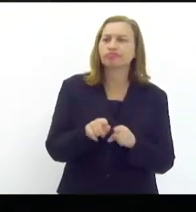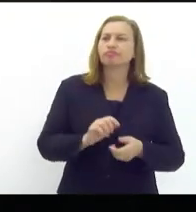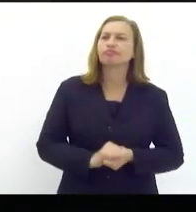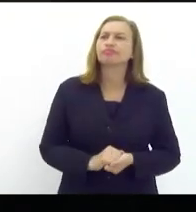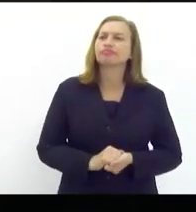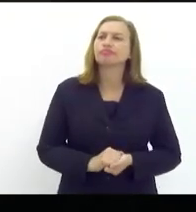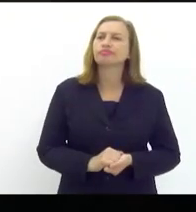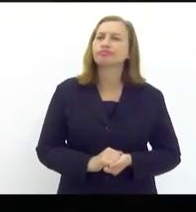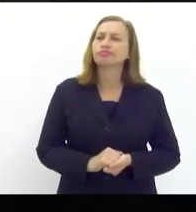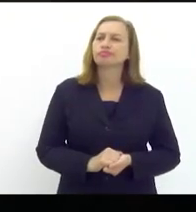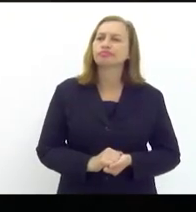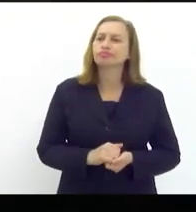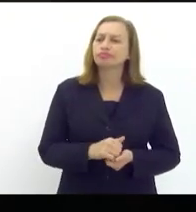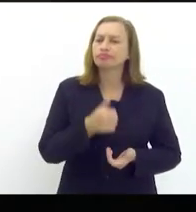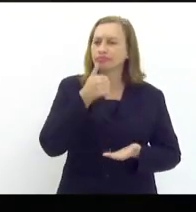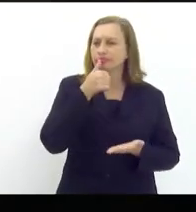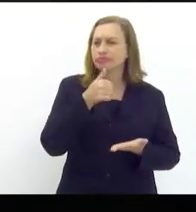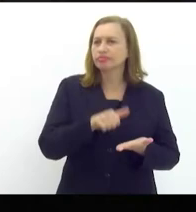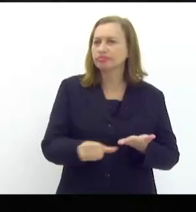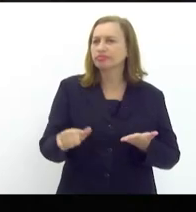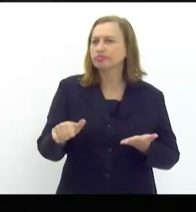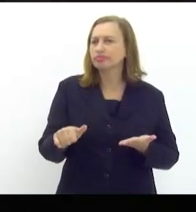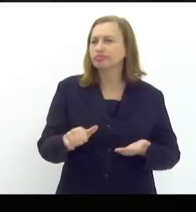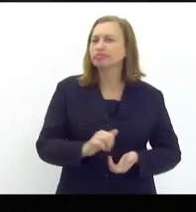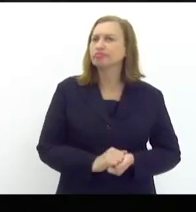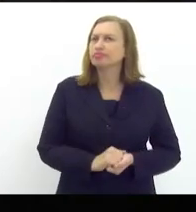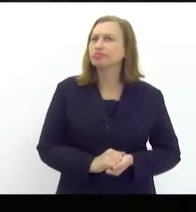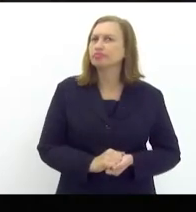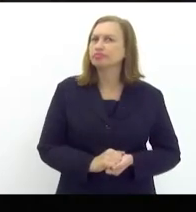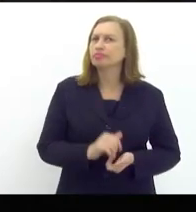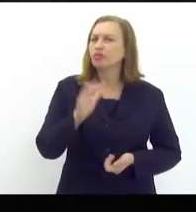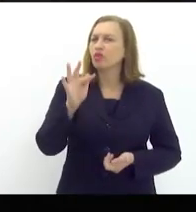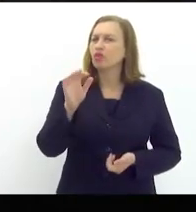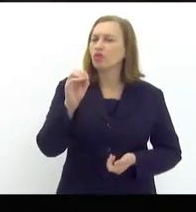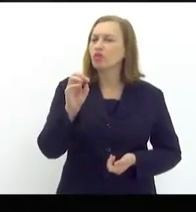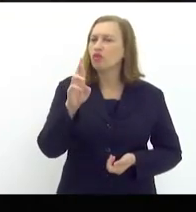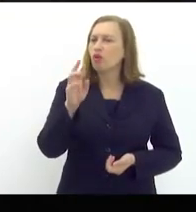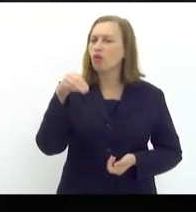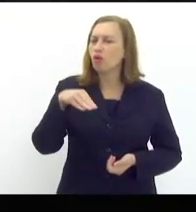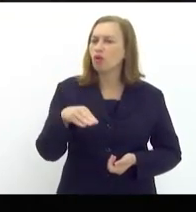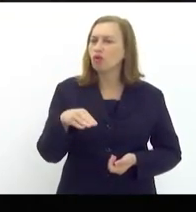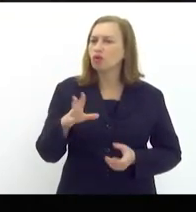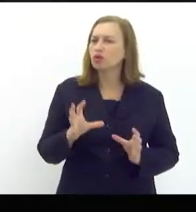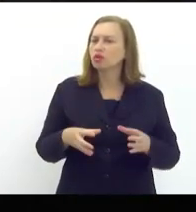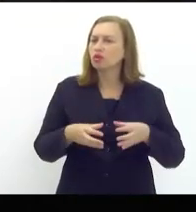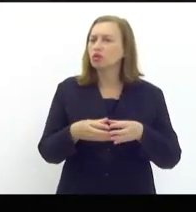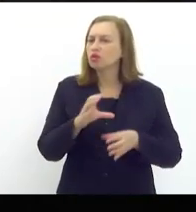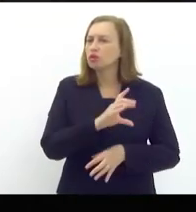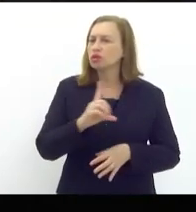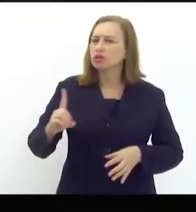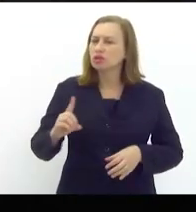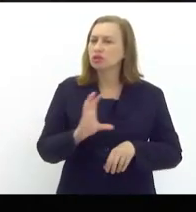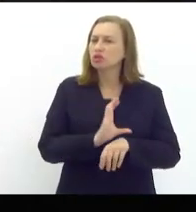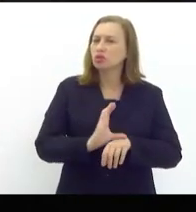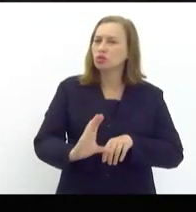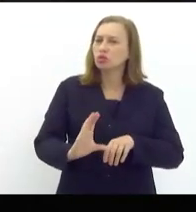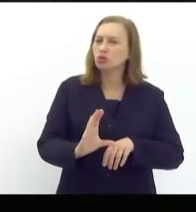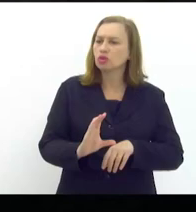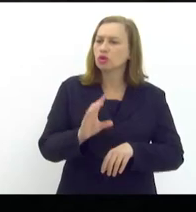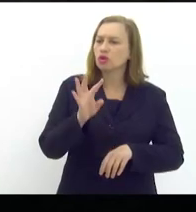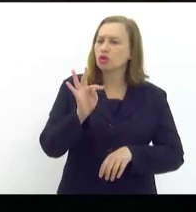uma carta aberta né feita pelo fórum pelo coletivo de coordenadores de cursos de